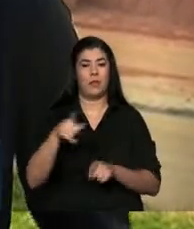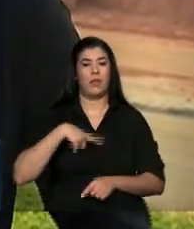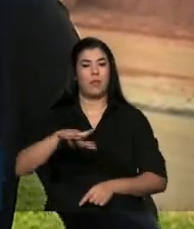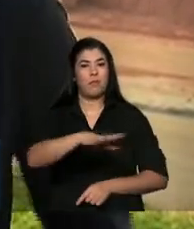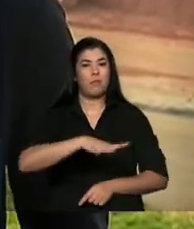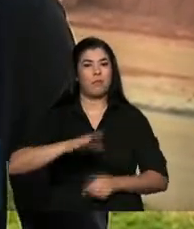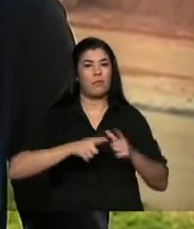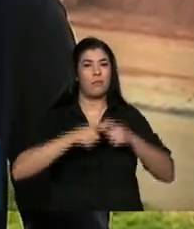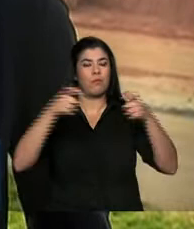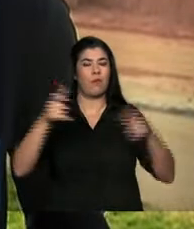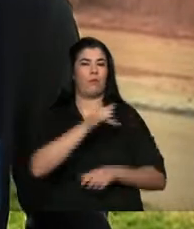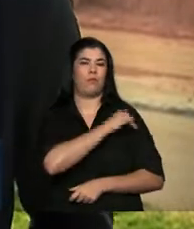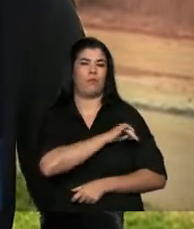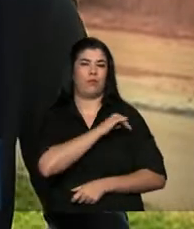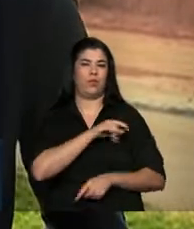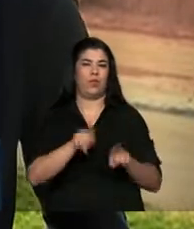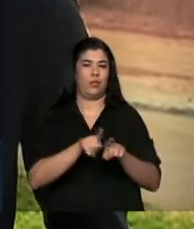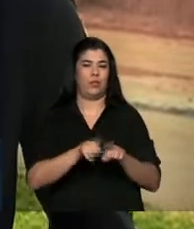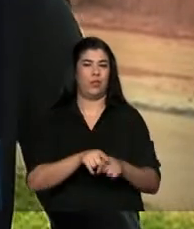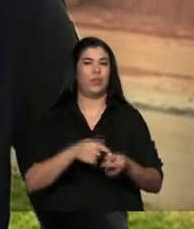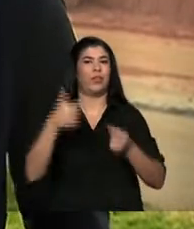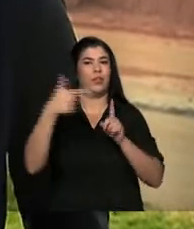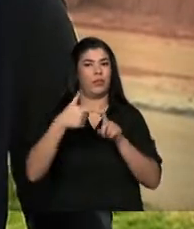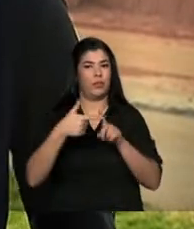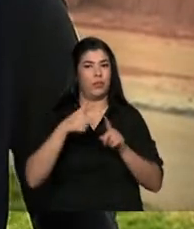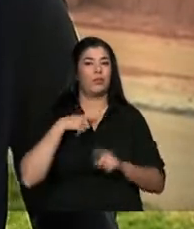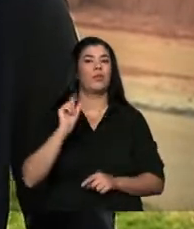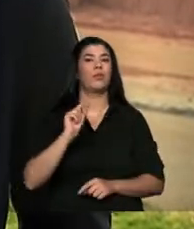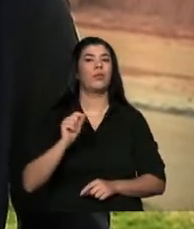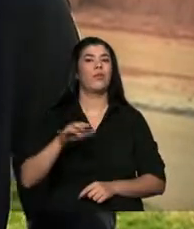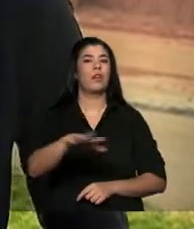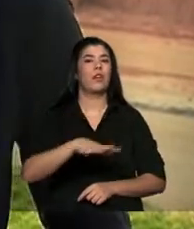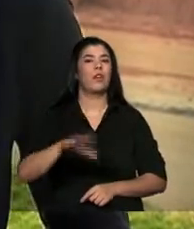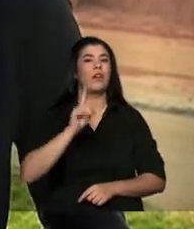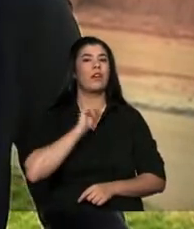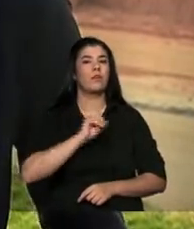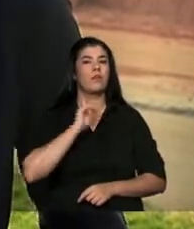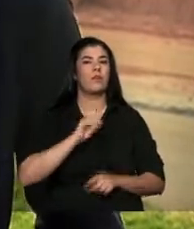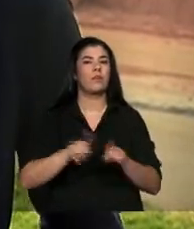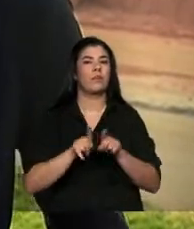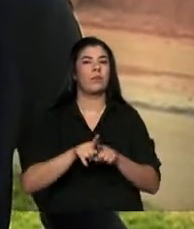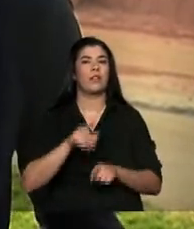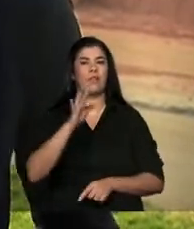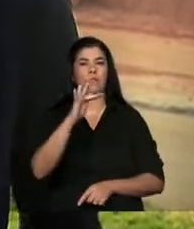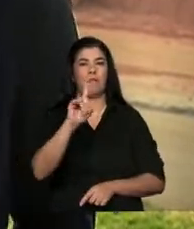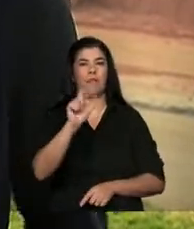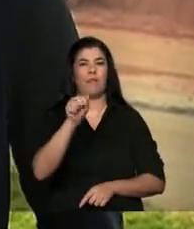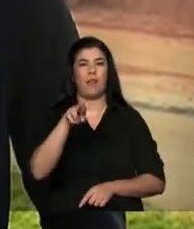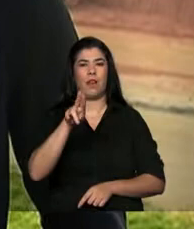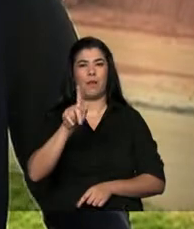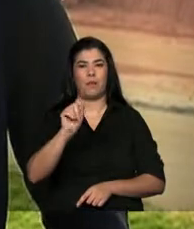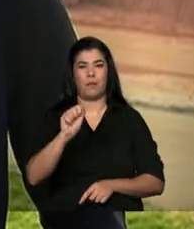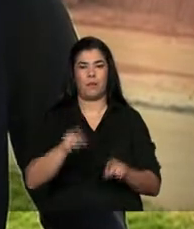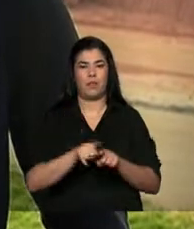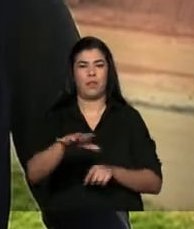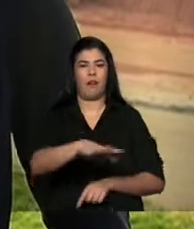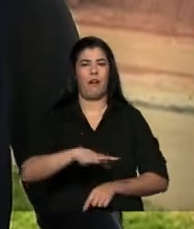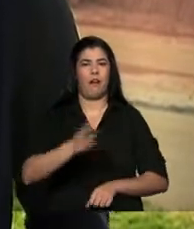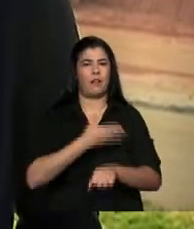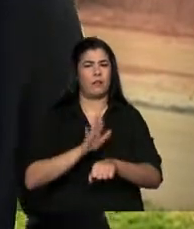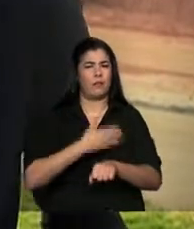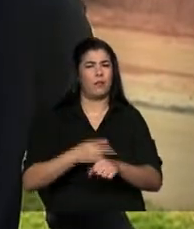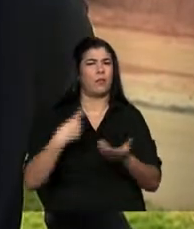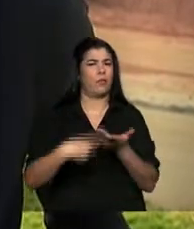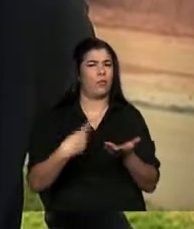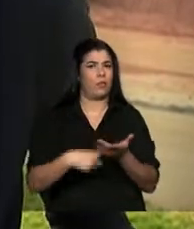somente do Parque do Flamengo. Depois dos Jogos de 2016, as instalações terão uso combinado, área de treinamento para atletas